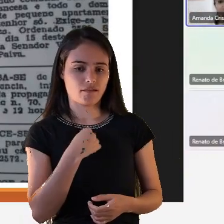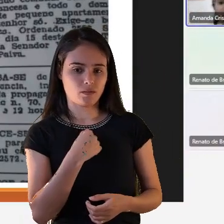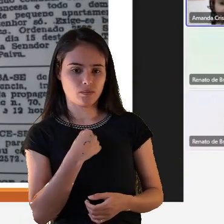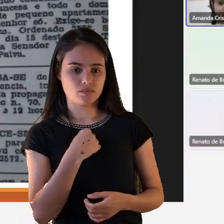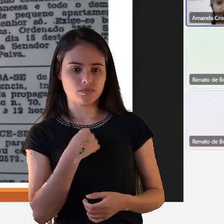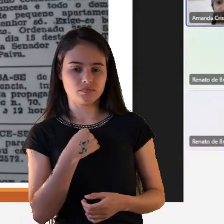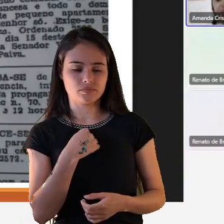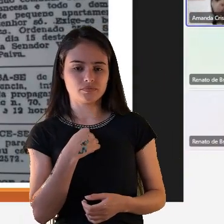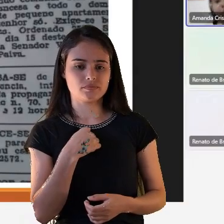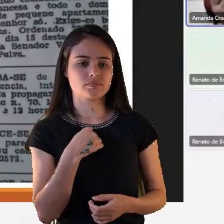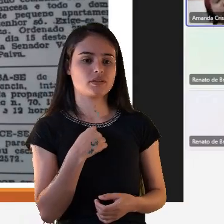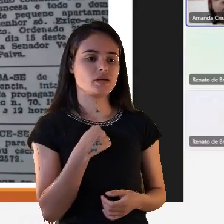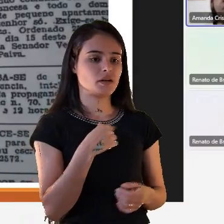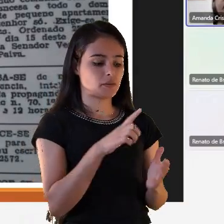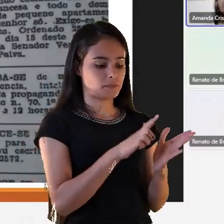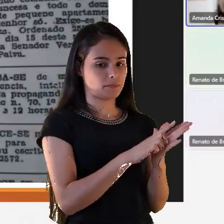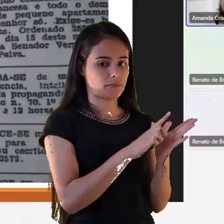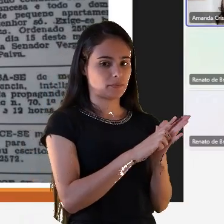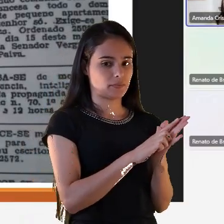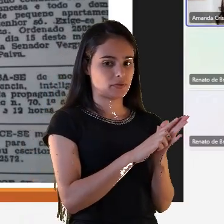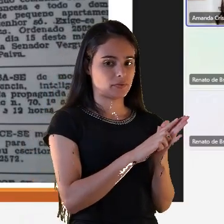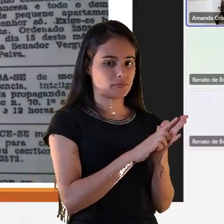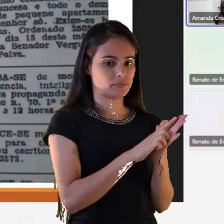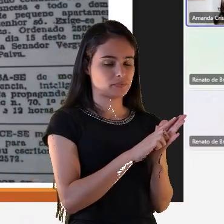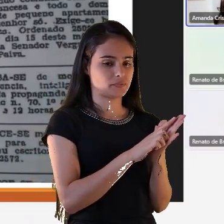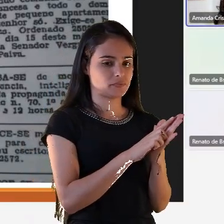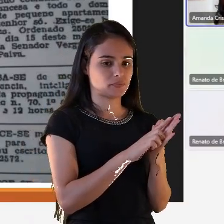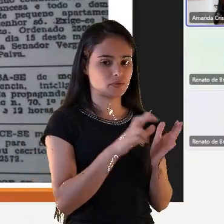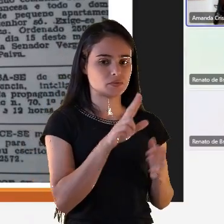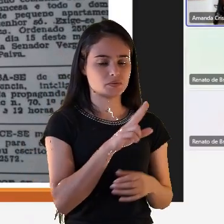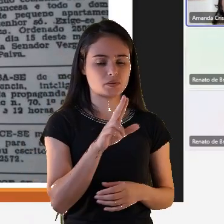5 anos atrás, não tinha foto, e